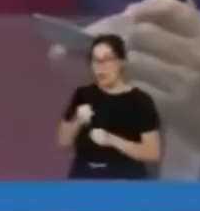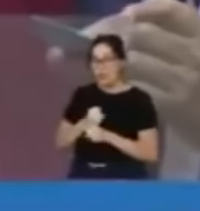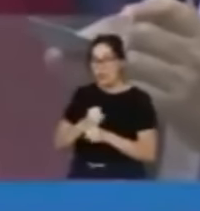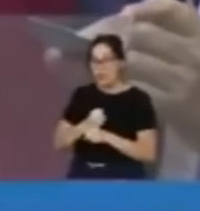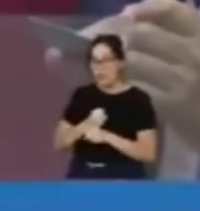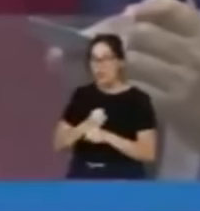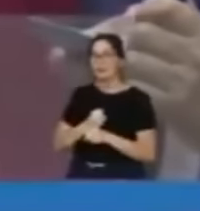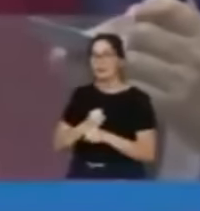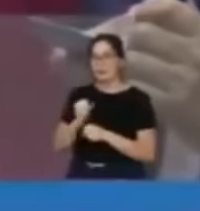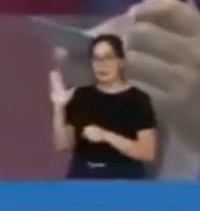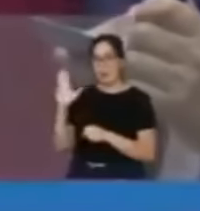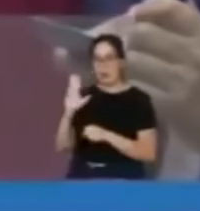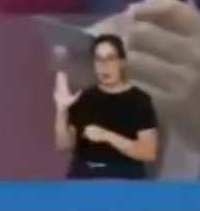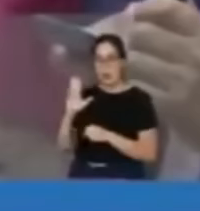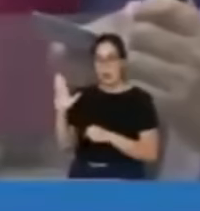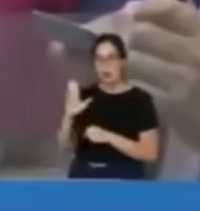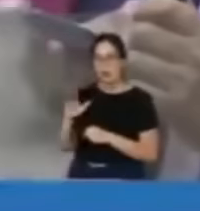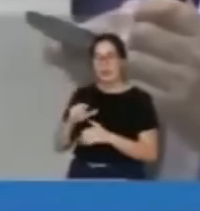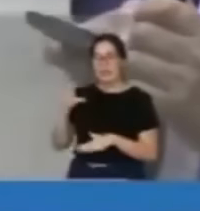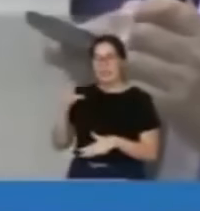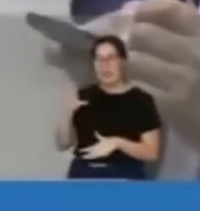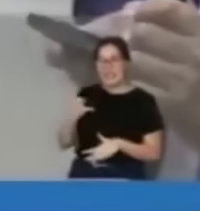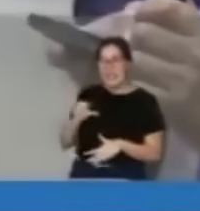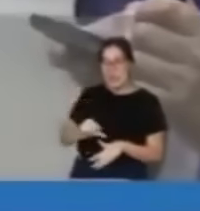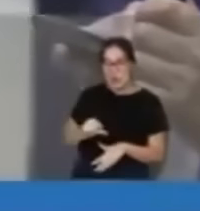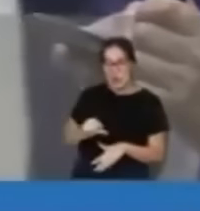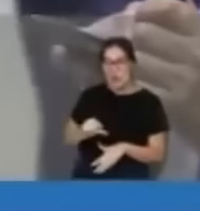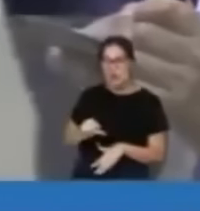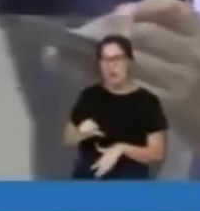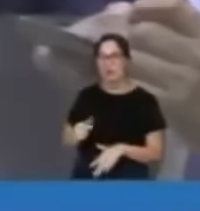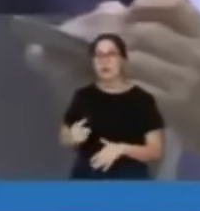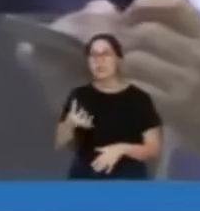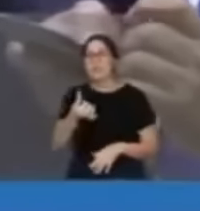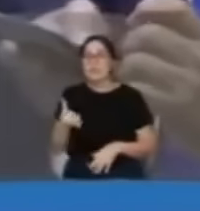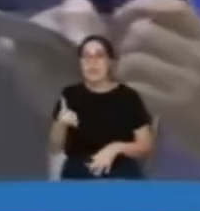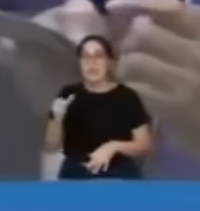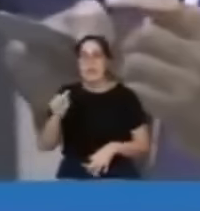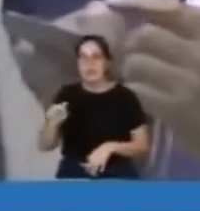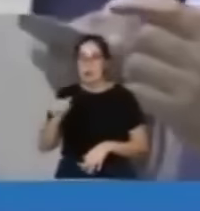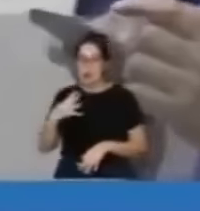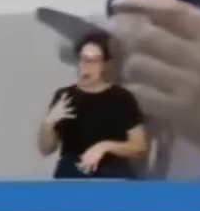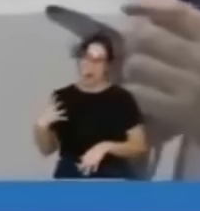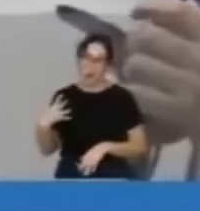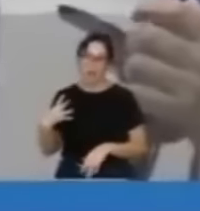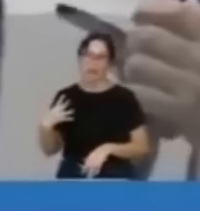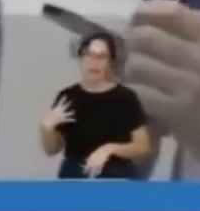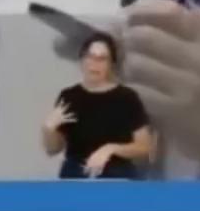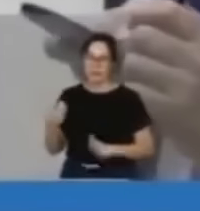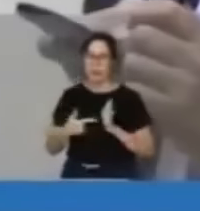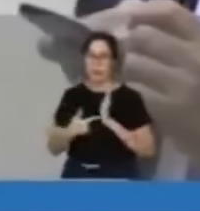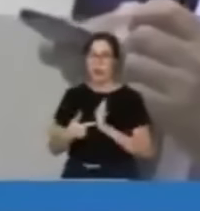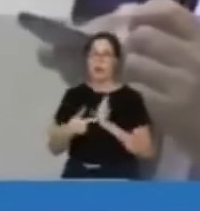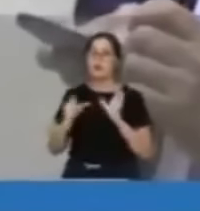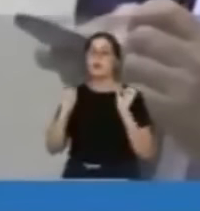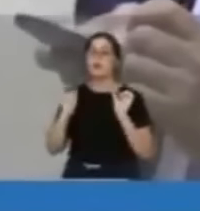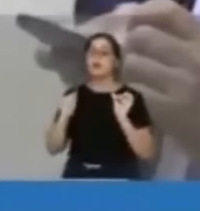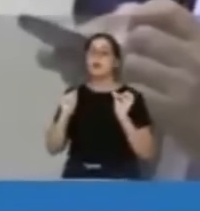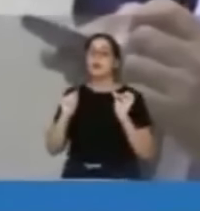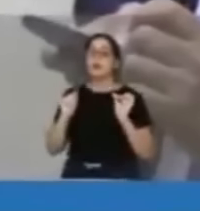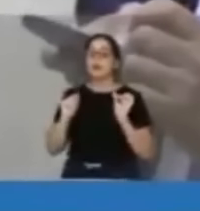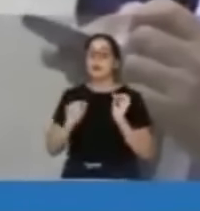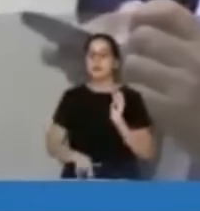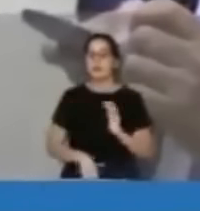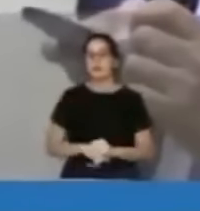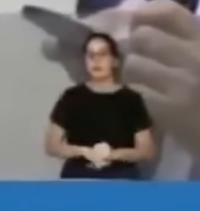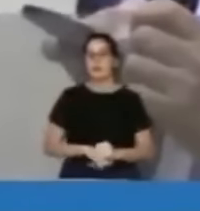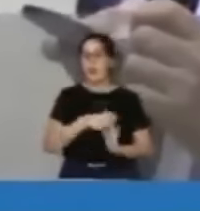do presidente Lula, cai pela metade, 6,4. Isso mostra que o